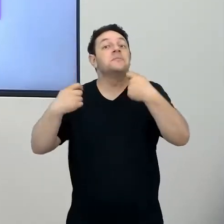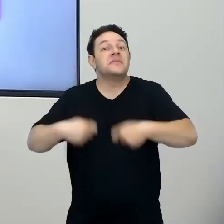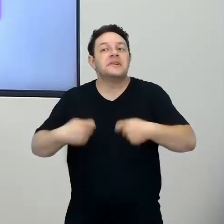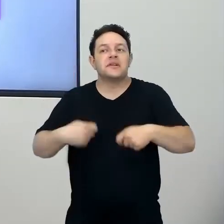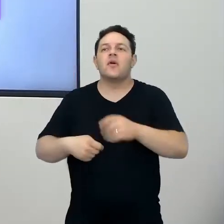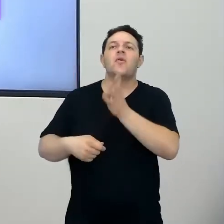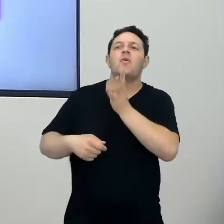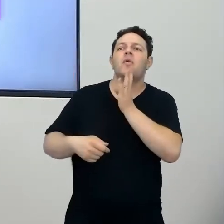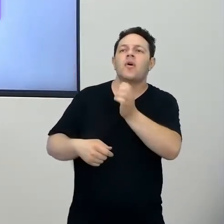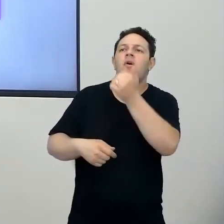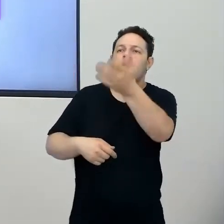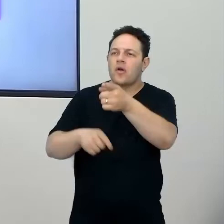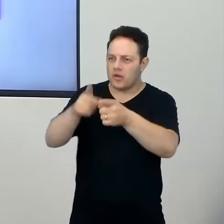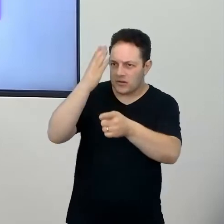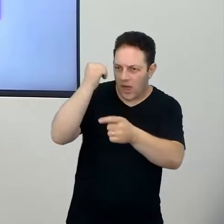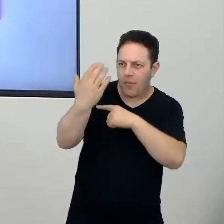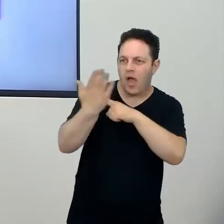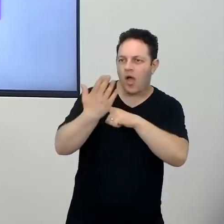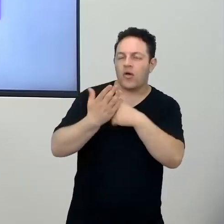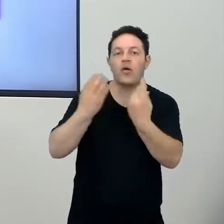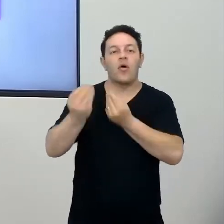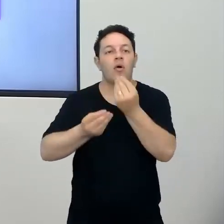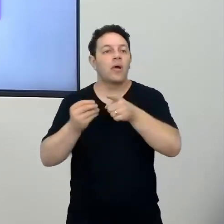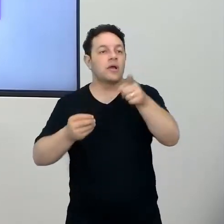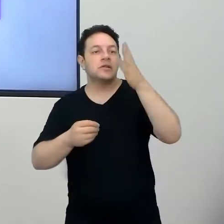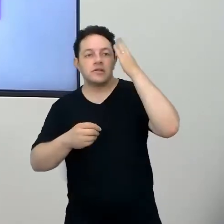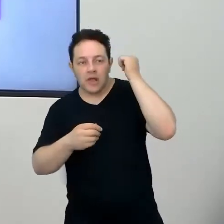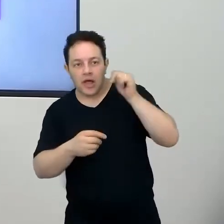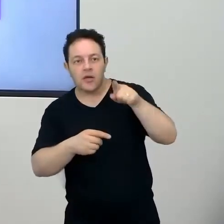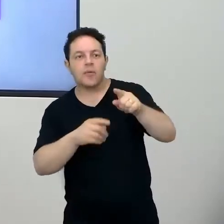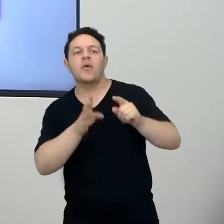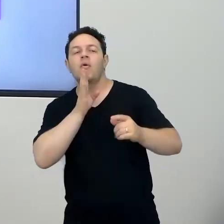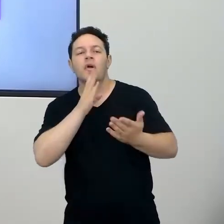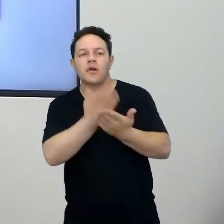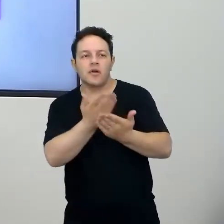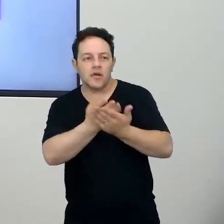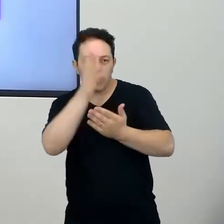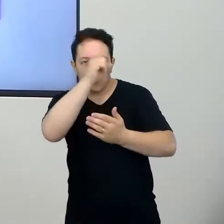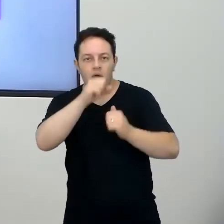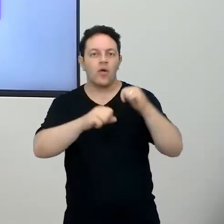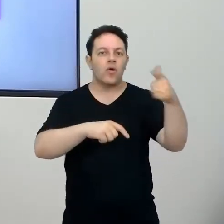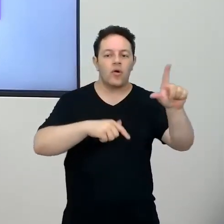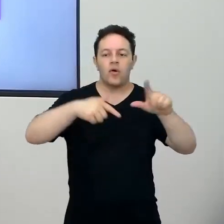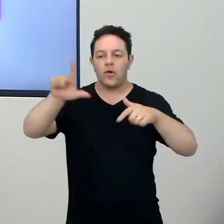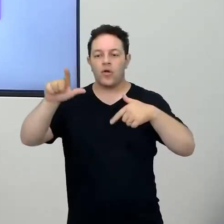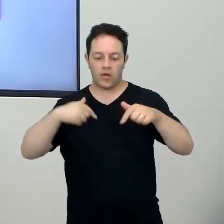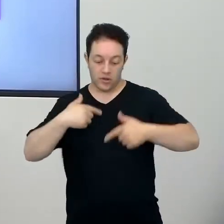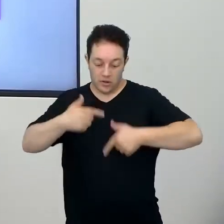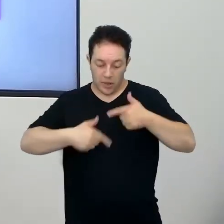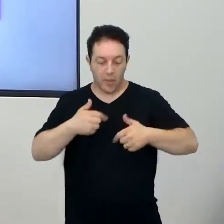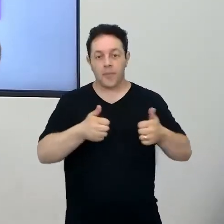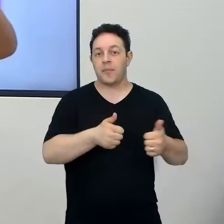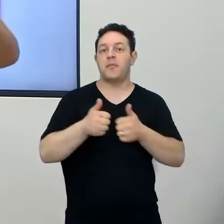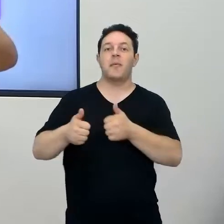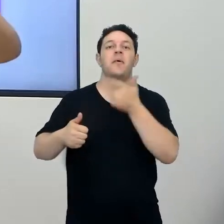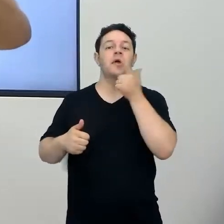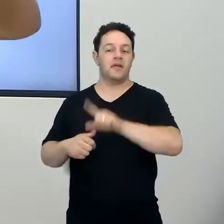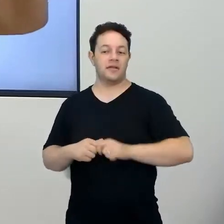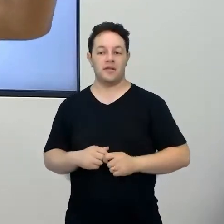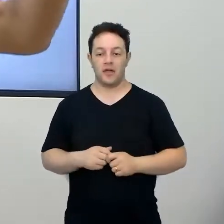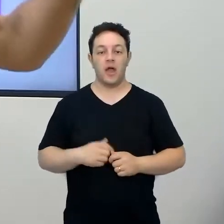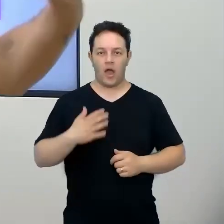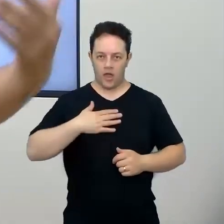do conhecimento de outras pessoas, depende da especialização de outras pessoas para que seu trabalho funcione. Não é porque